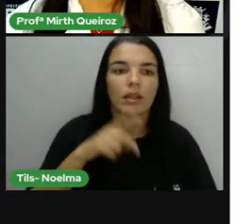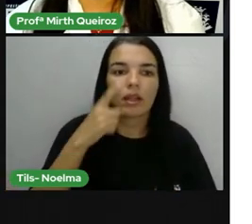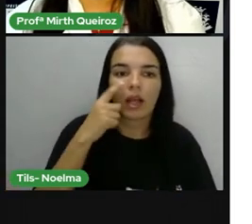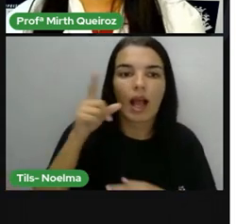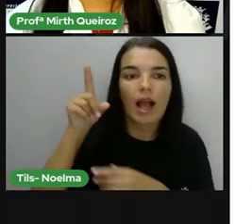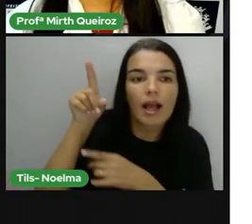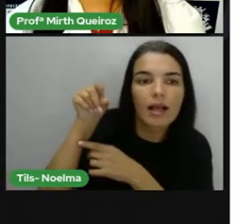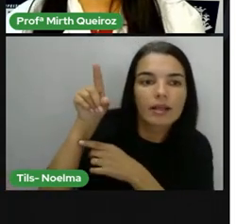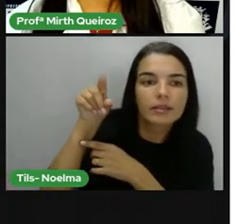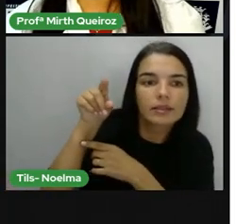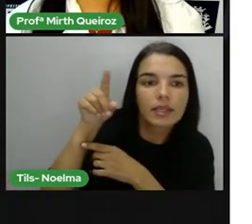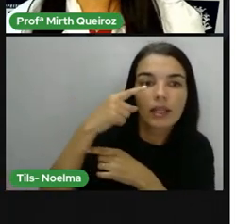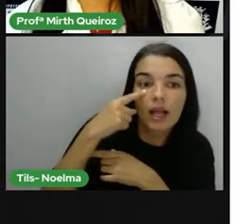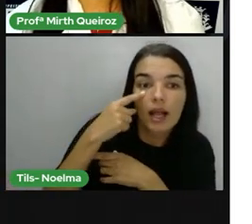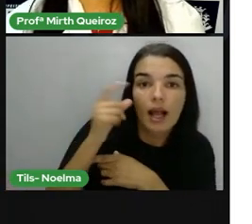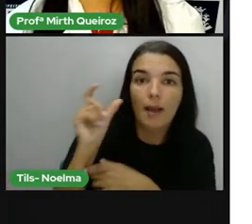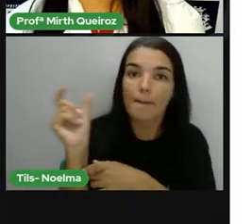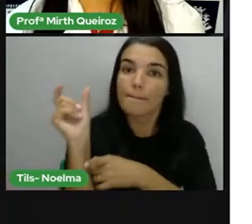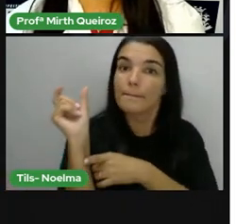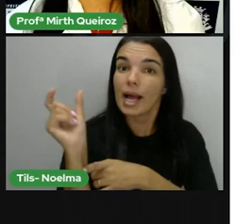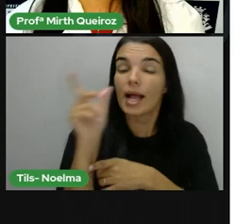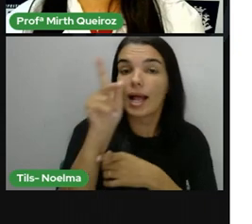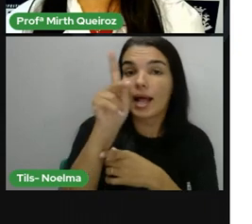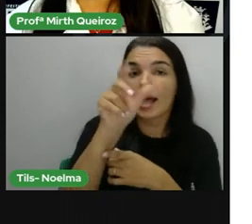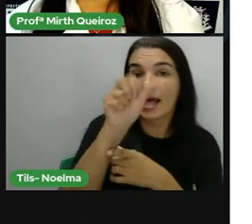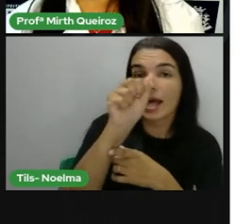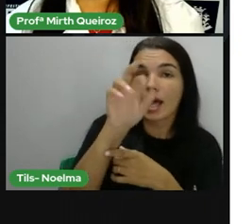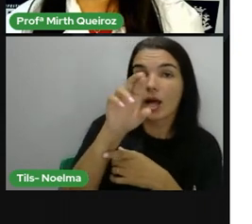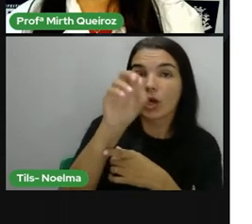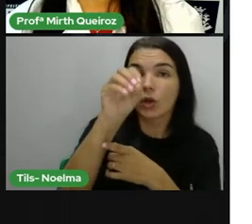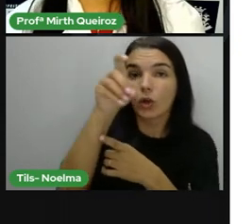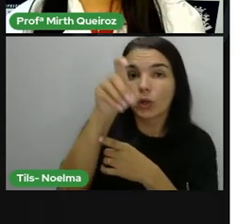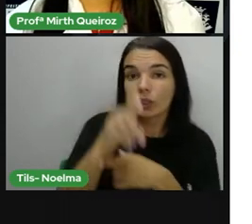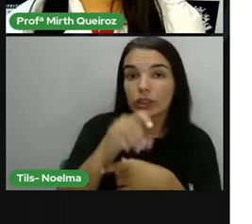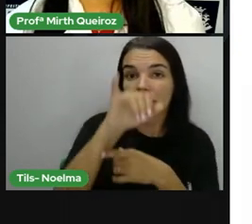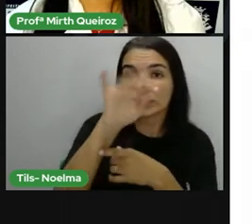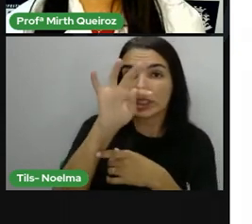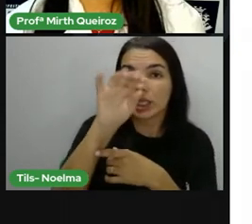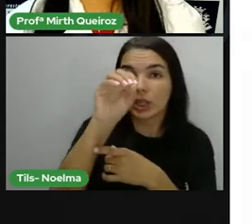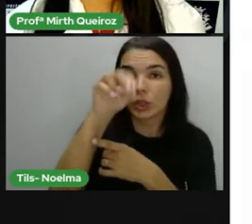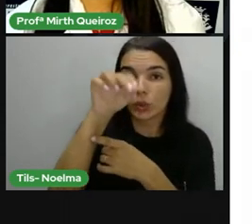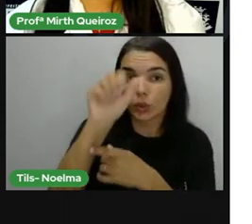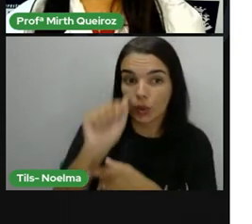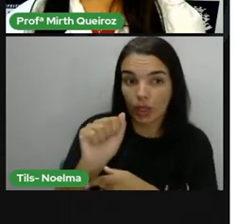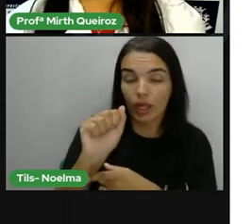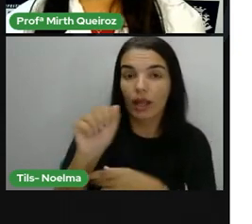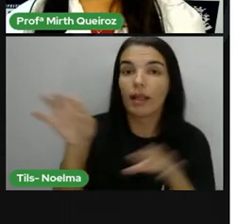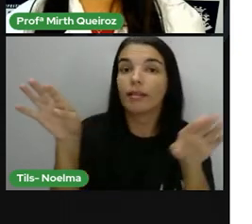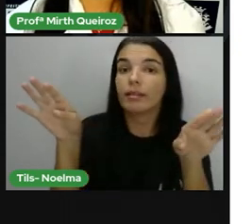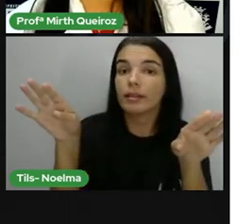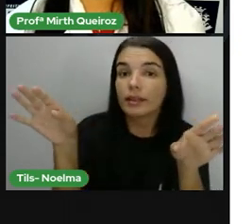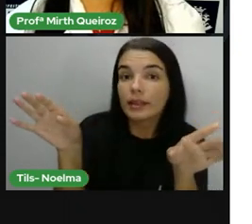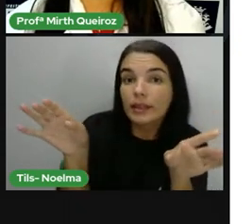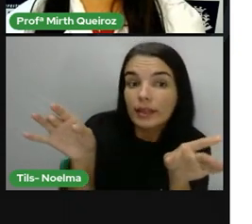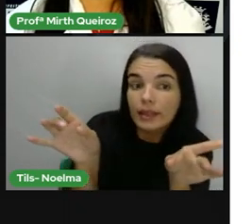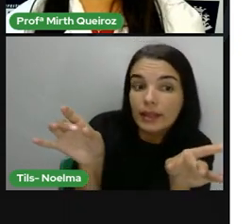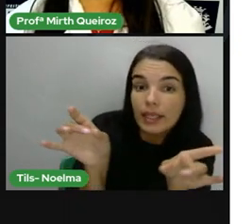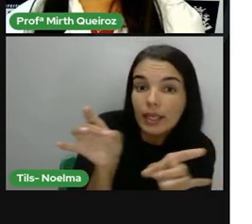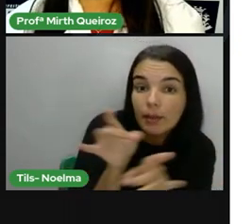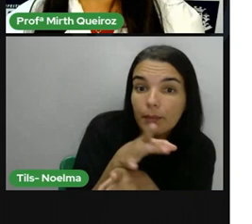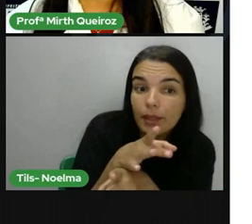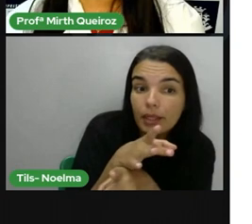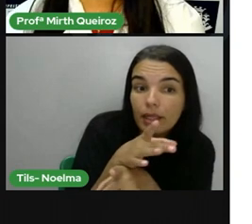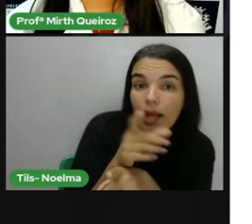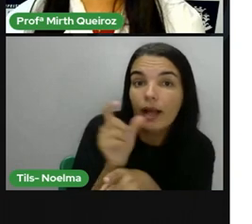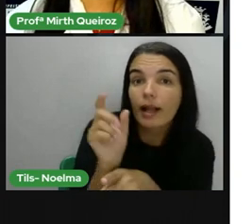Porque a palavra ela é paroxítona e termina em R. Paroxítona por quê,